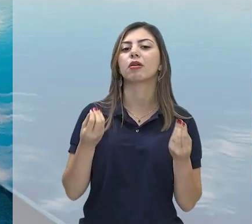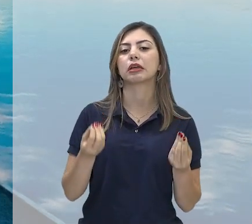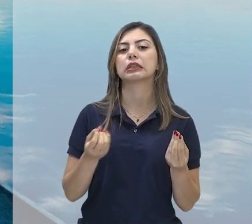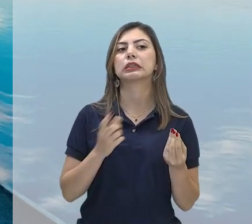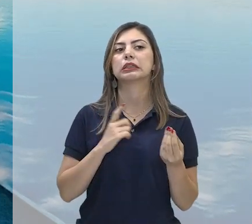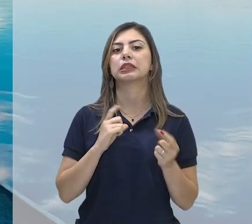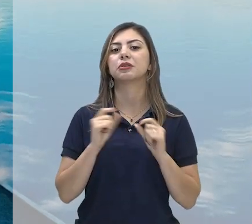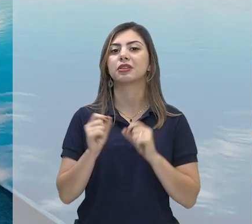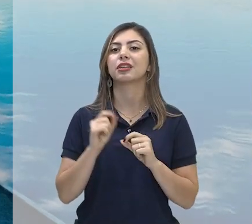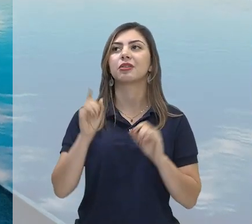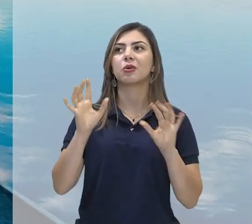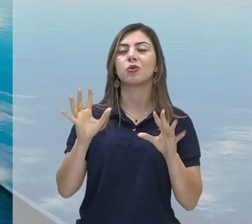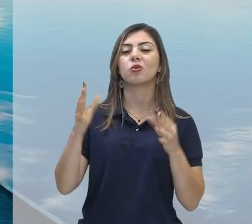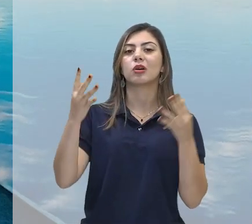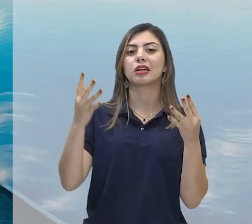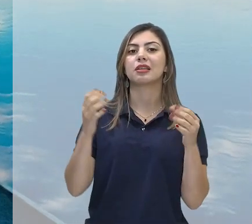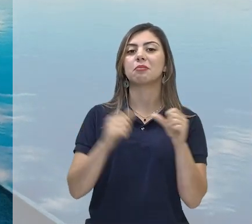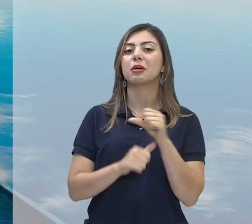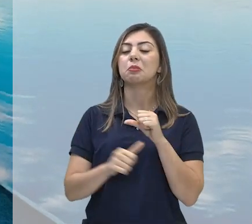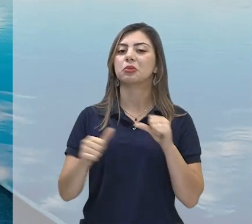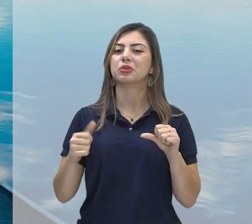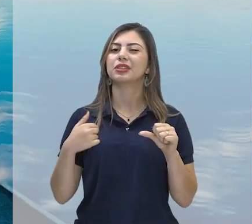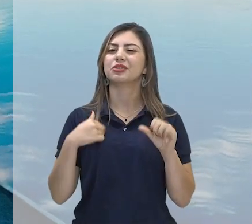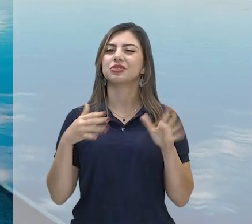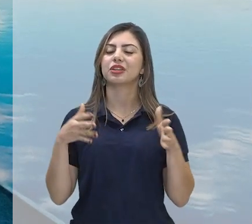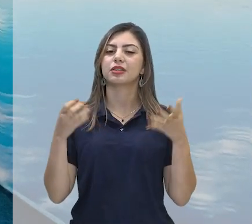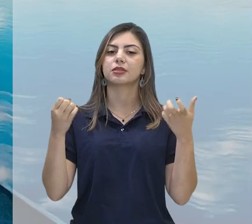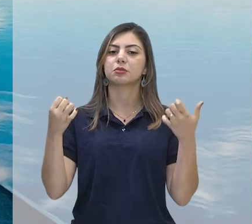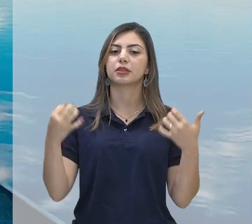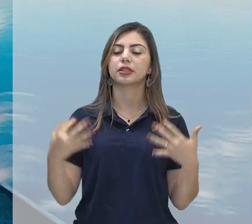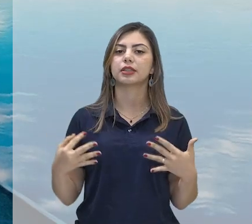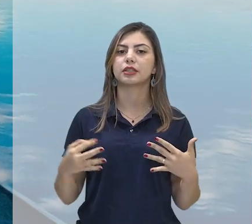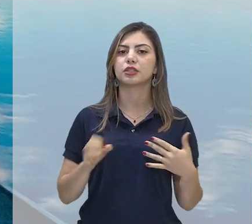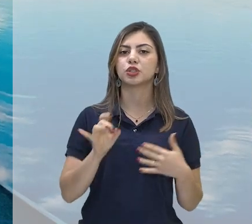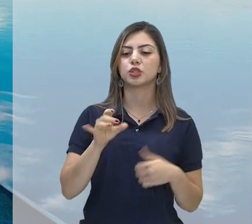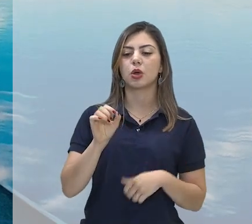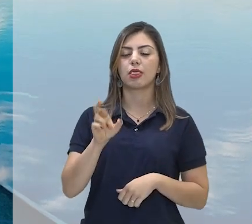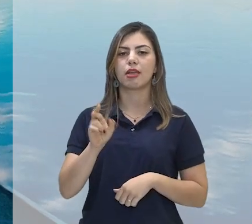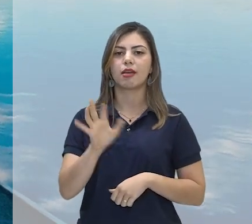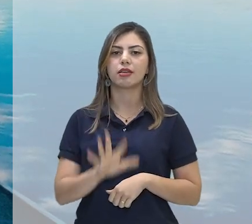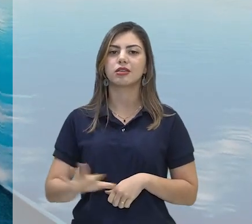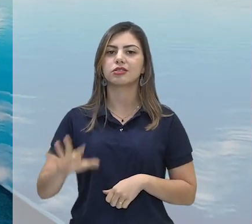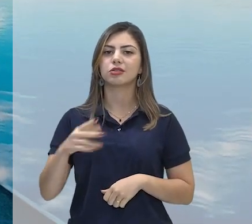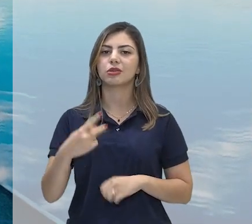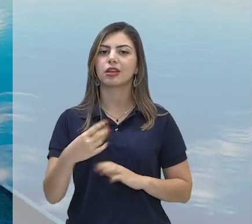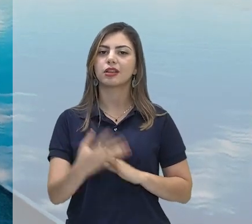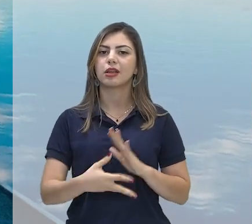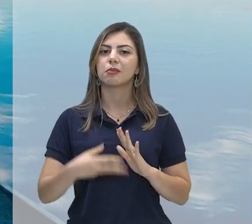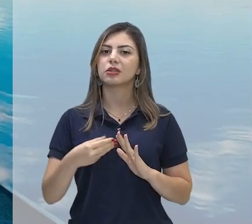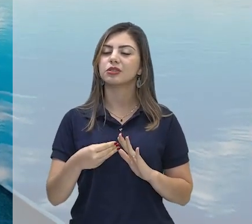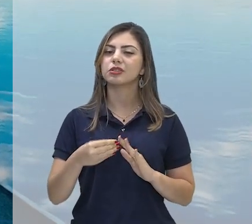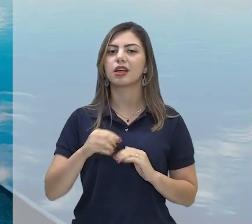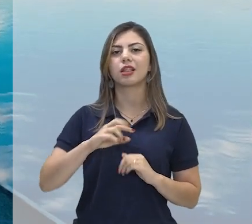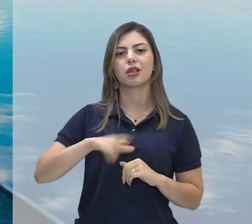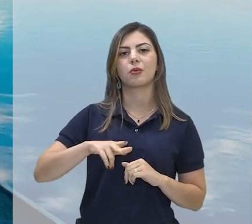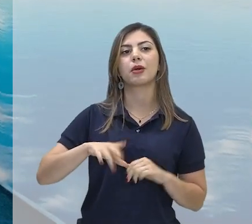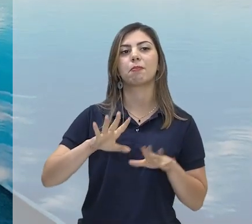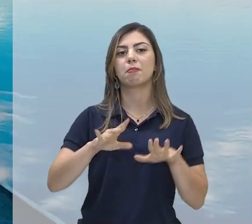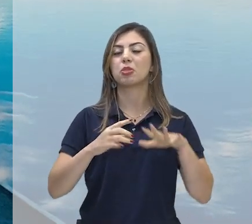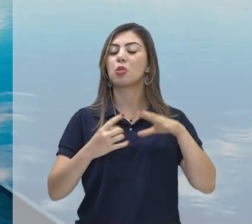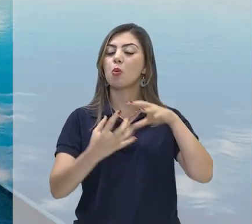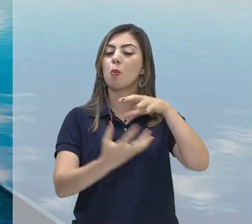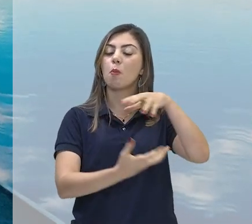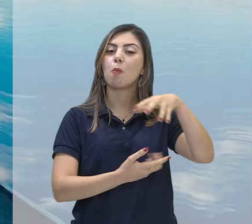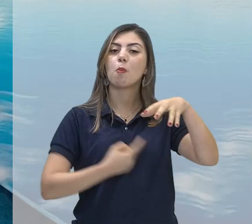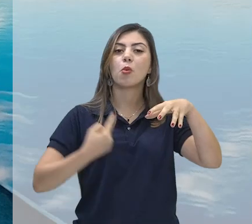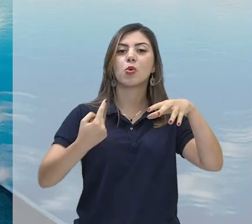graves mudanças climáticas, como eu já coloquei para vocês, não só na região da Amazônia, mas em todo o planeta. E um dos problemas mais